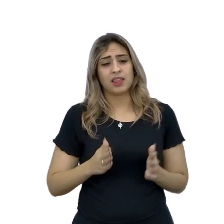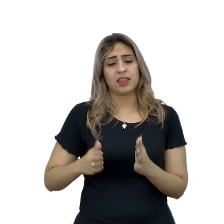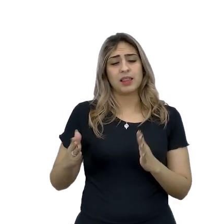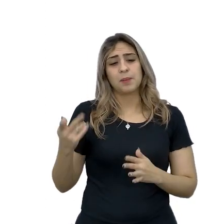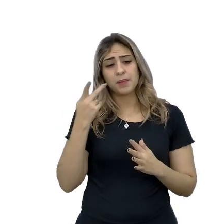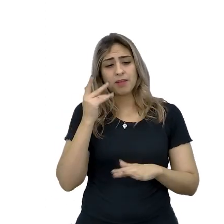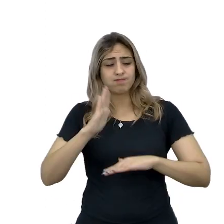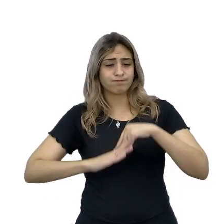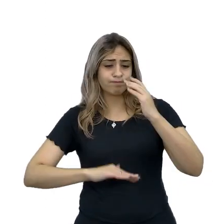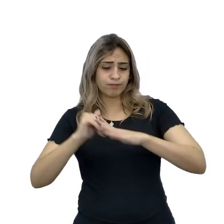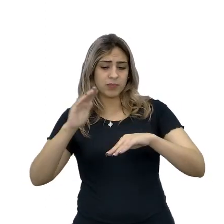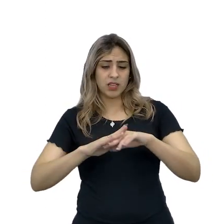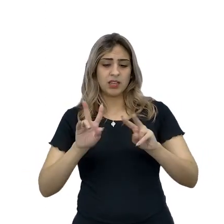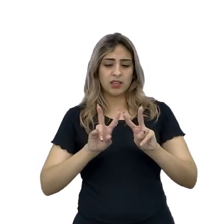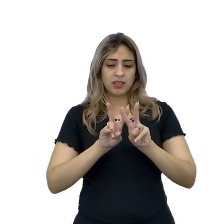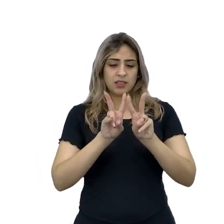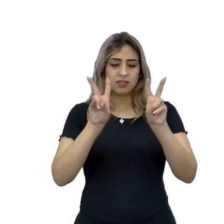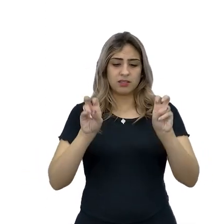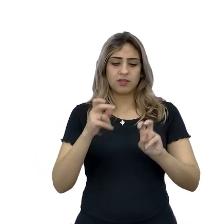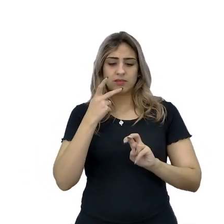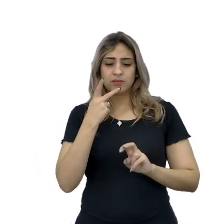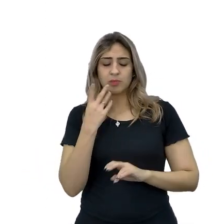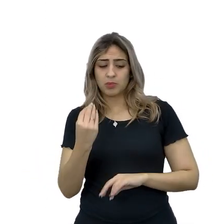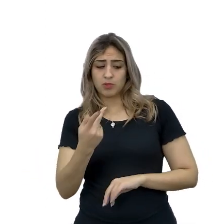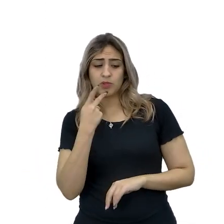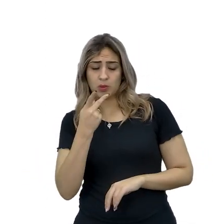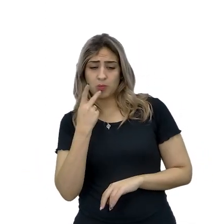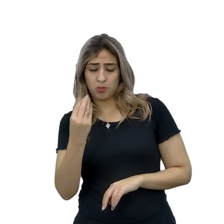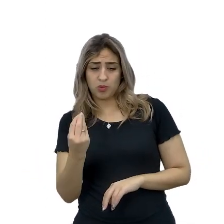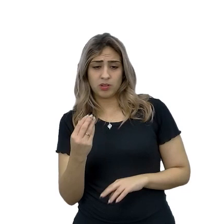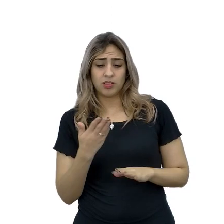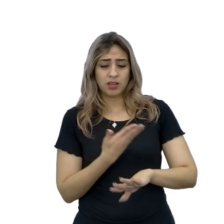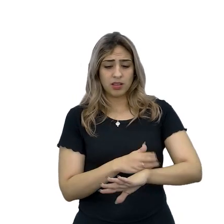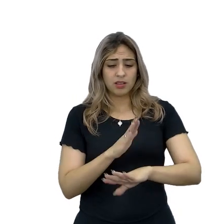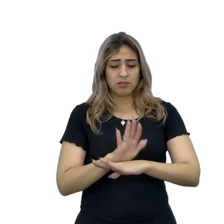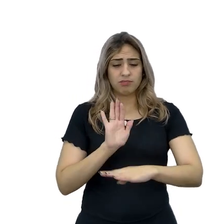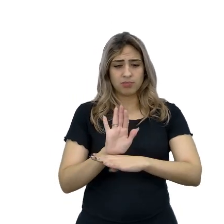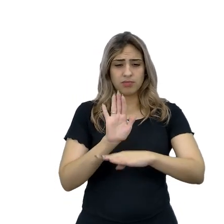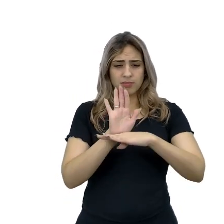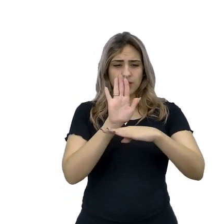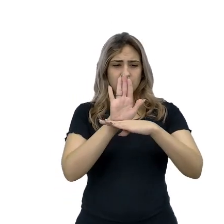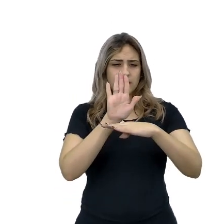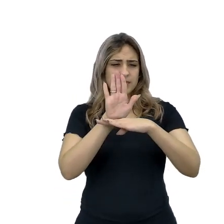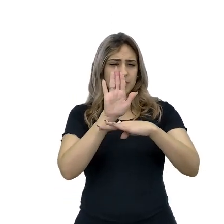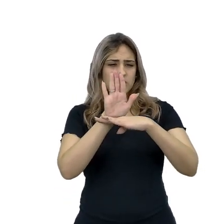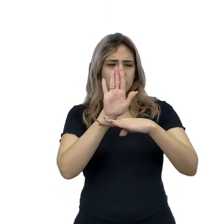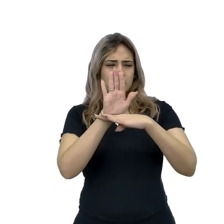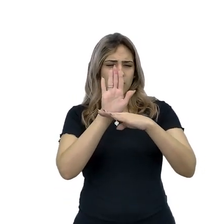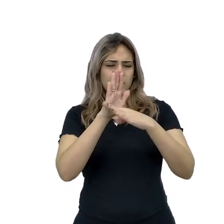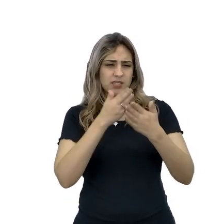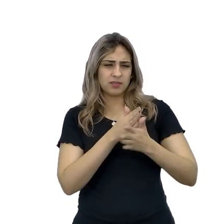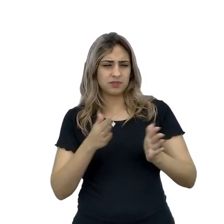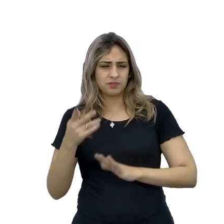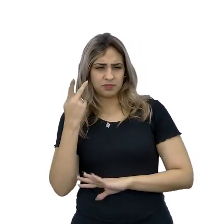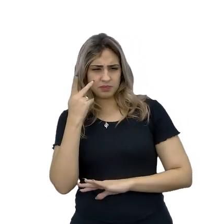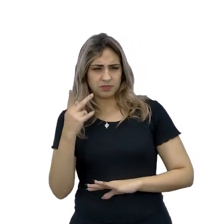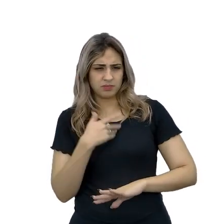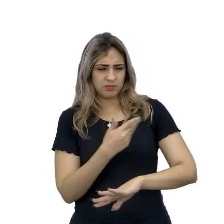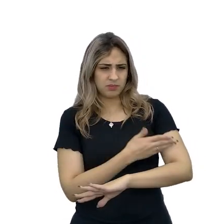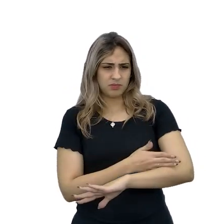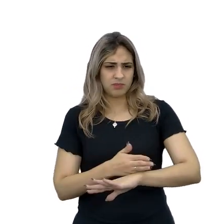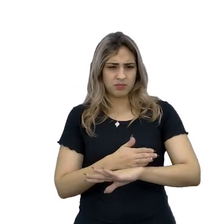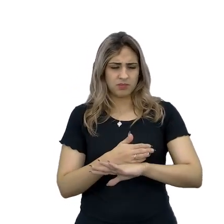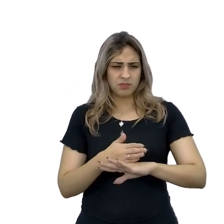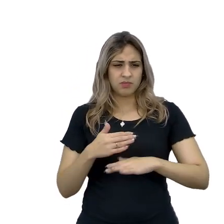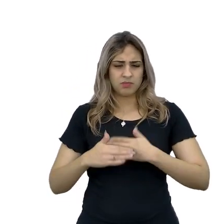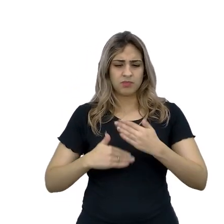a construção de uma questão, já que a gente está falando de elaboração de questão para avaliação. Bom, para começar a